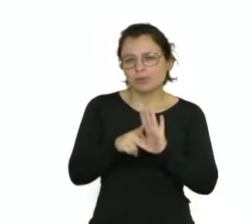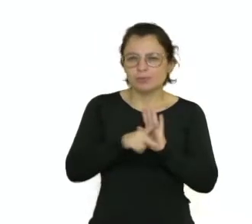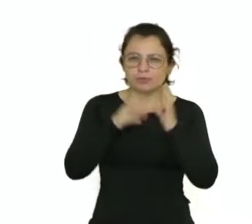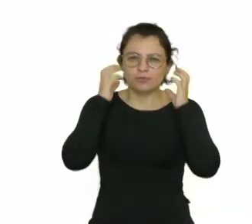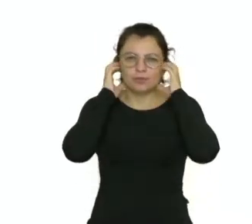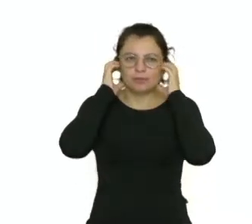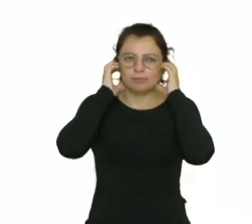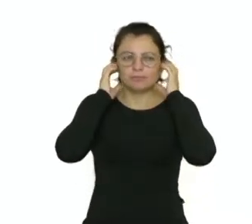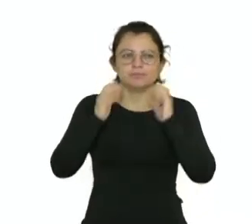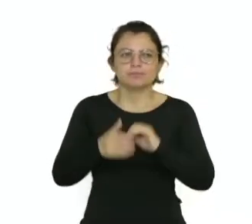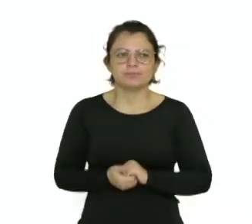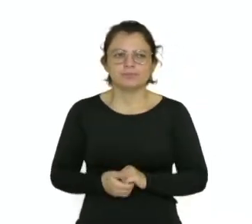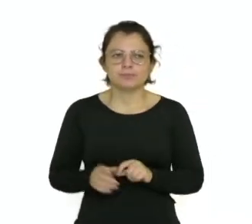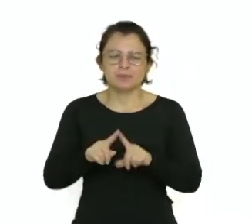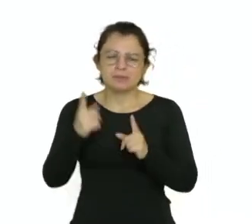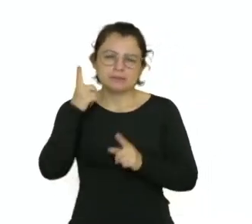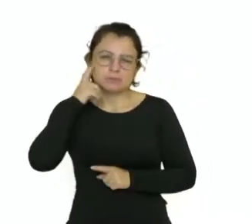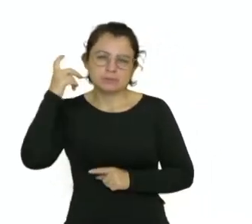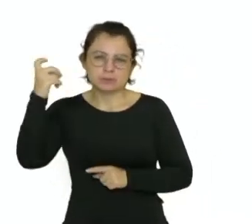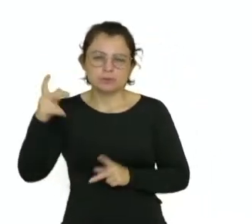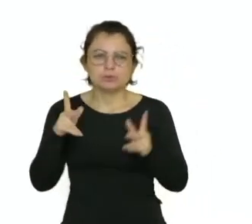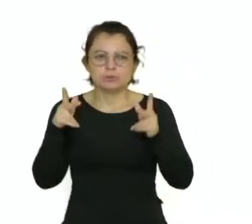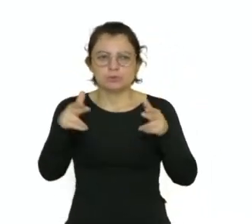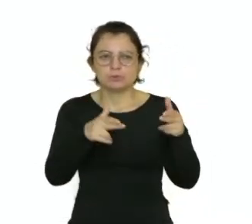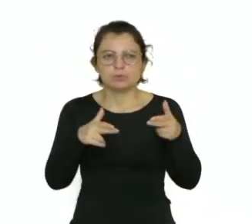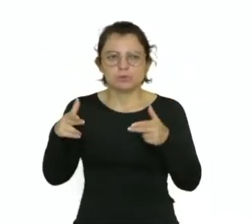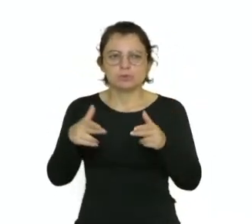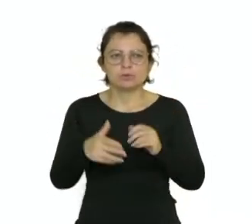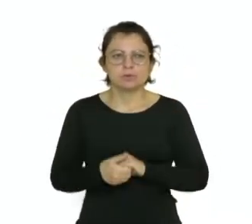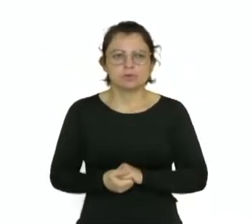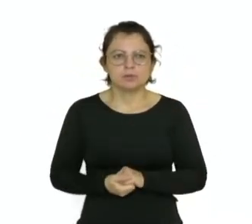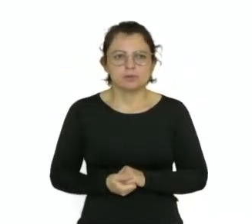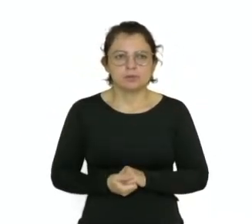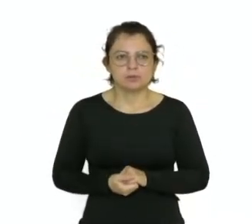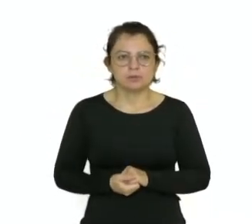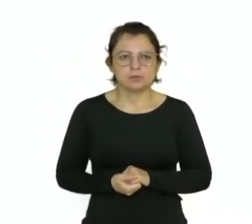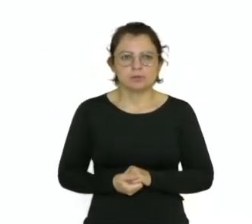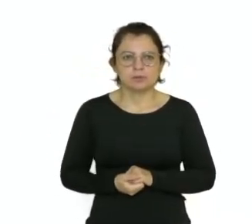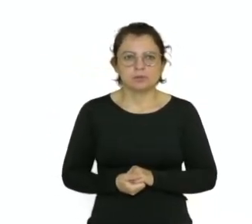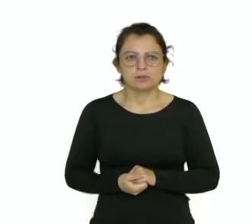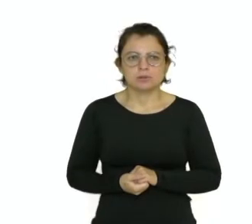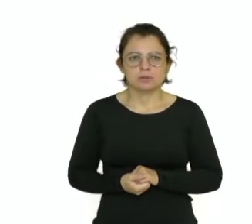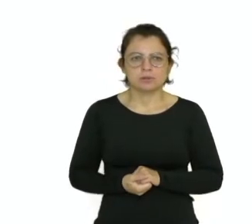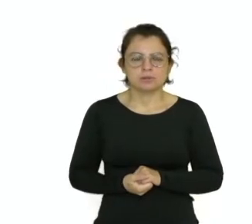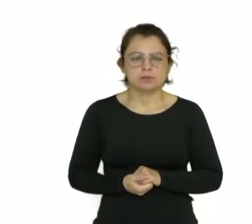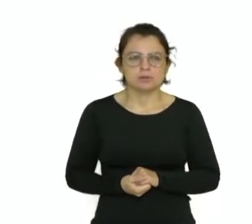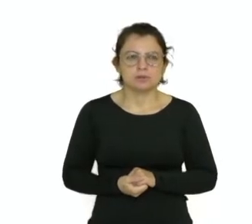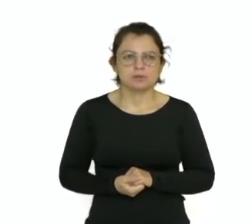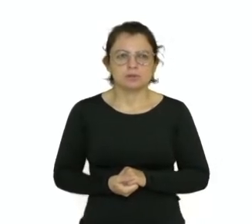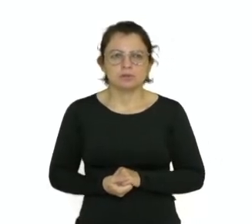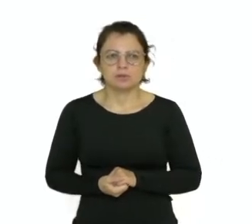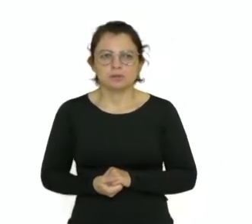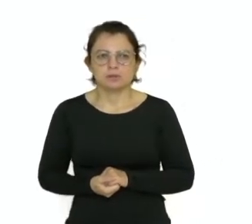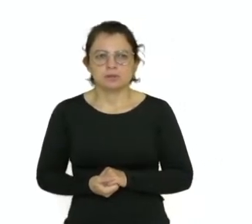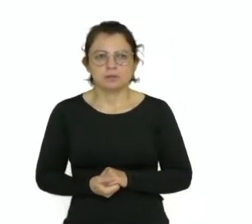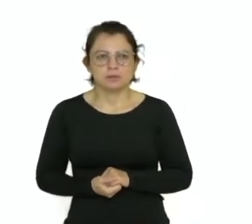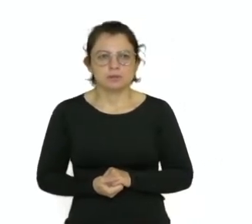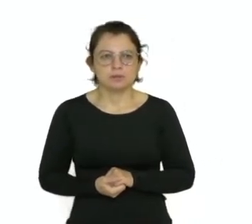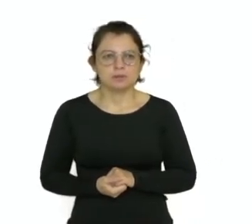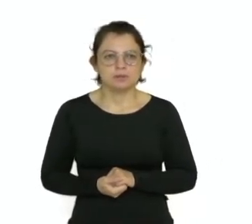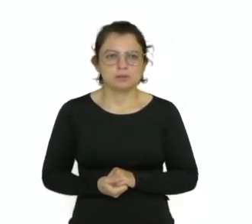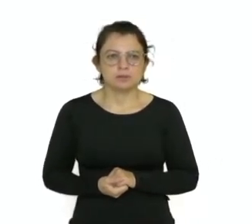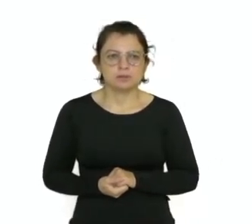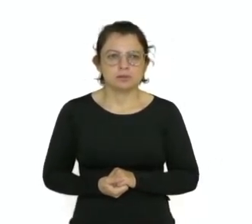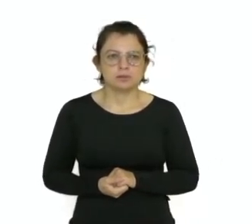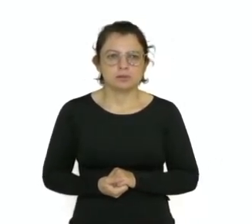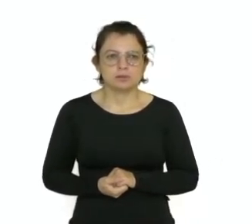é a mesma, né, a sonoridade é a mesma. Fogo, tatá, tatá, tantã, tatá, né, e aí a gente vai